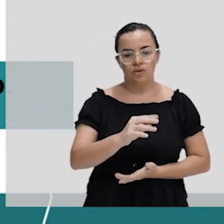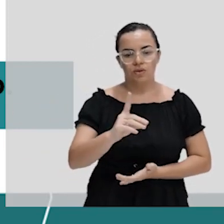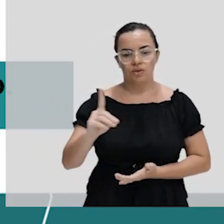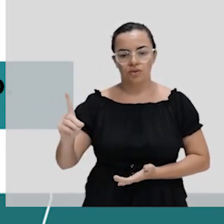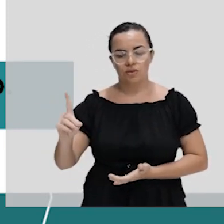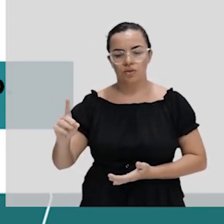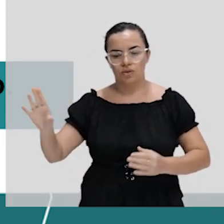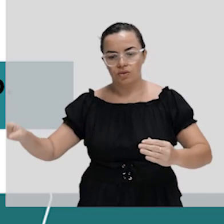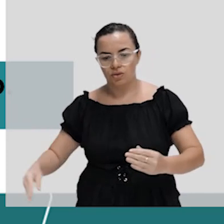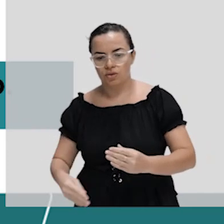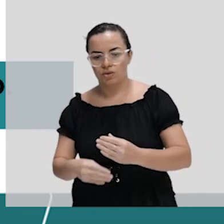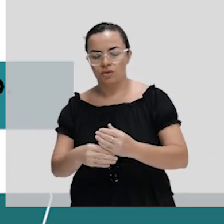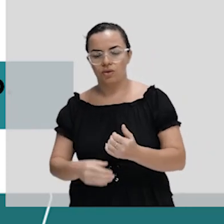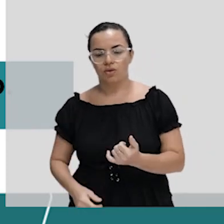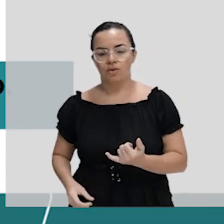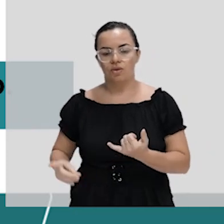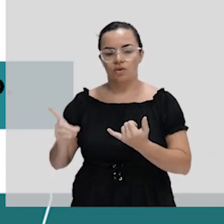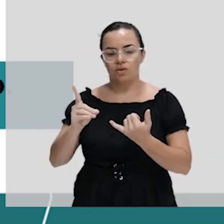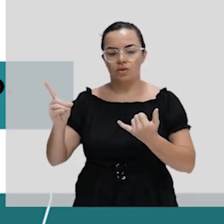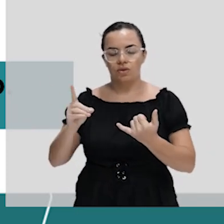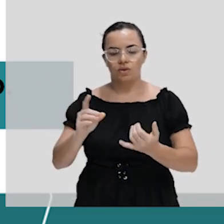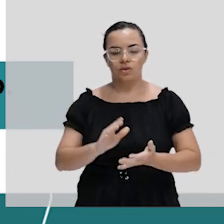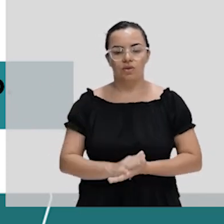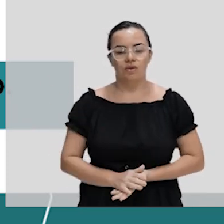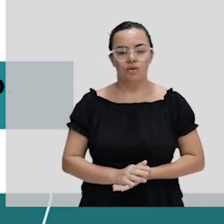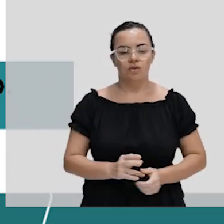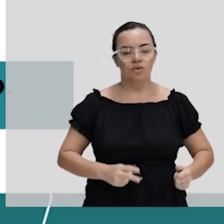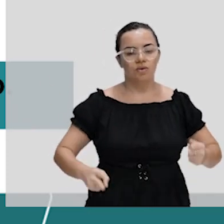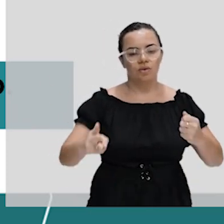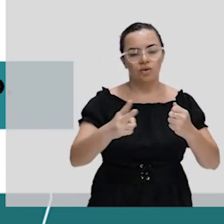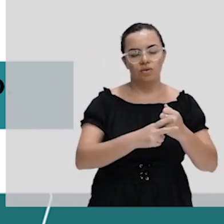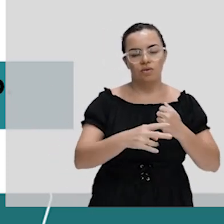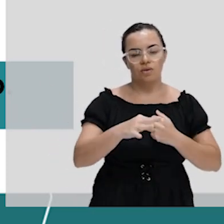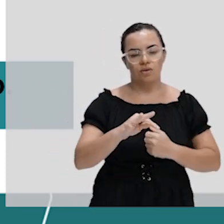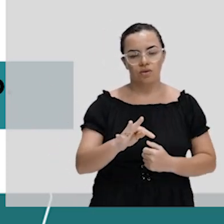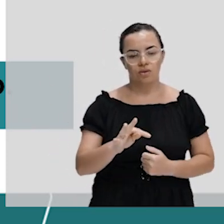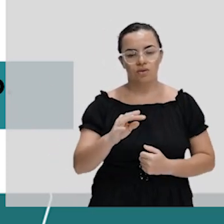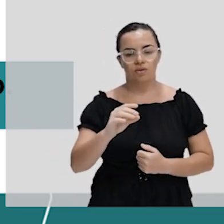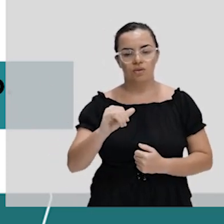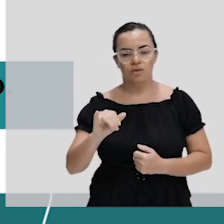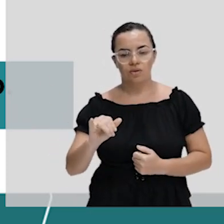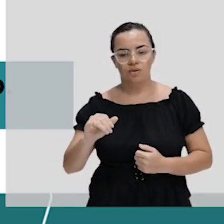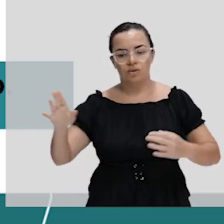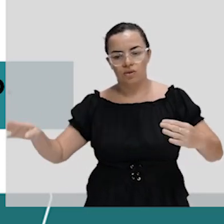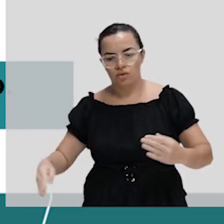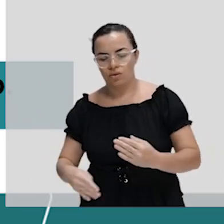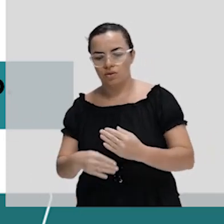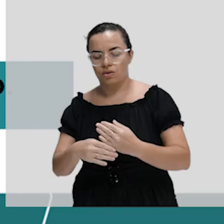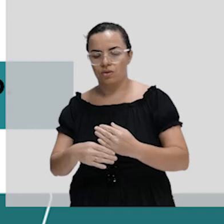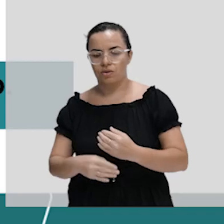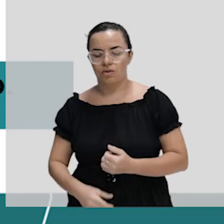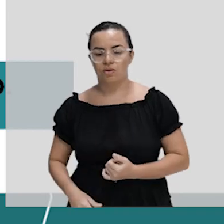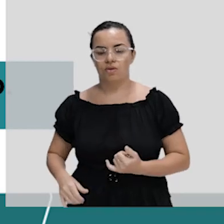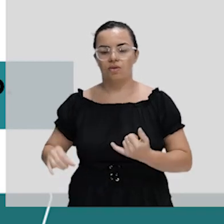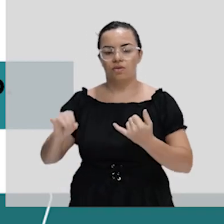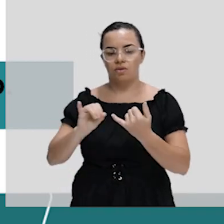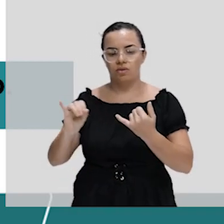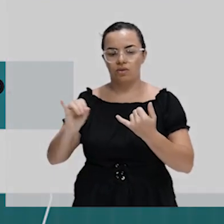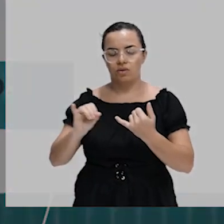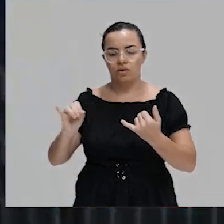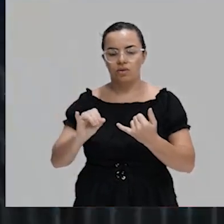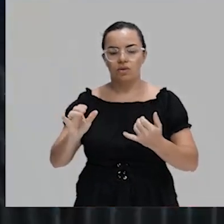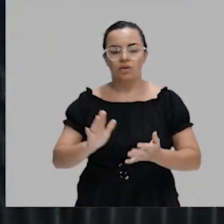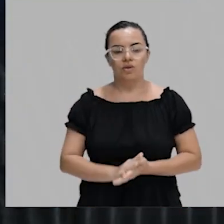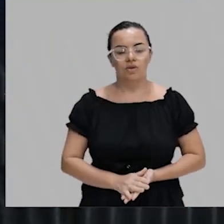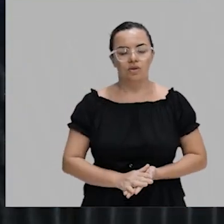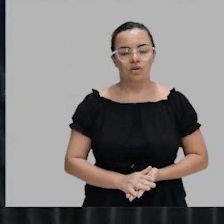direto. O verbo pode ser transitivo indireto e o seu complemento, objeto indireto. Um verbo pode ser transitivo direto e indireto, aí ele vai precisar de dois complementos. A